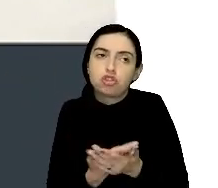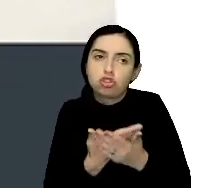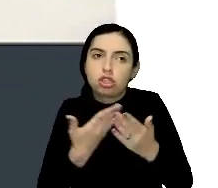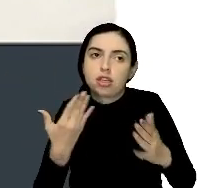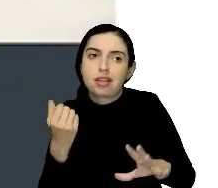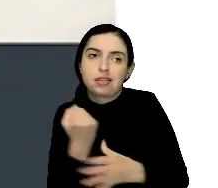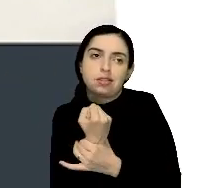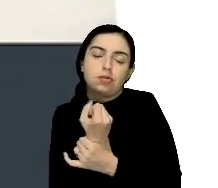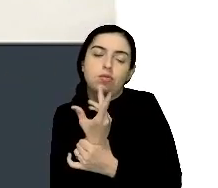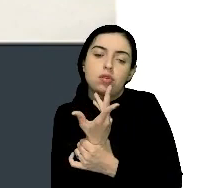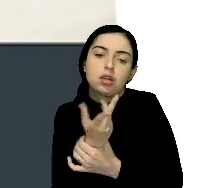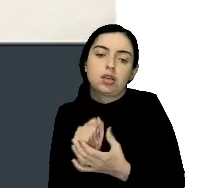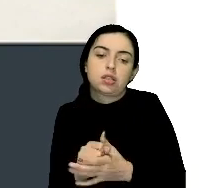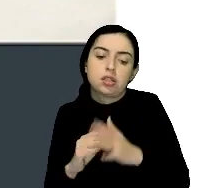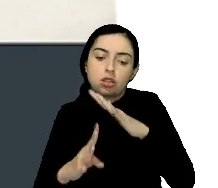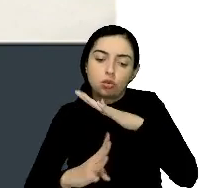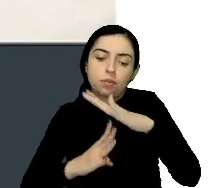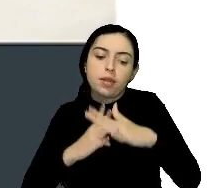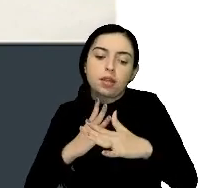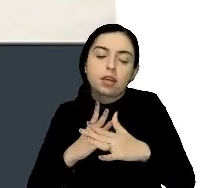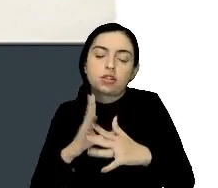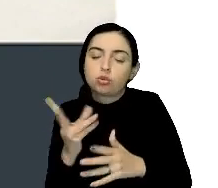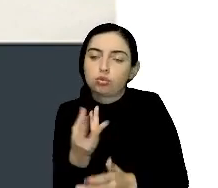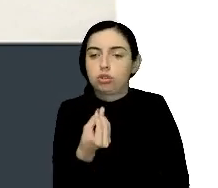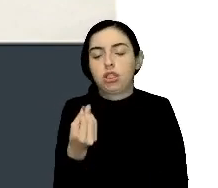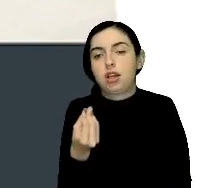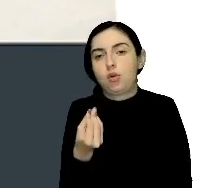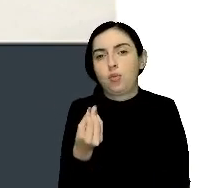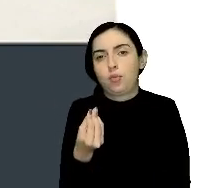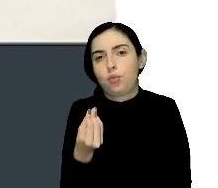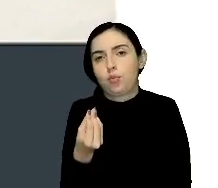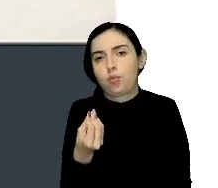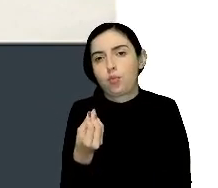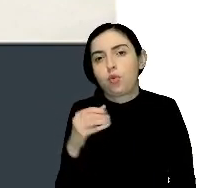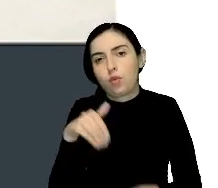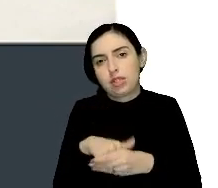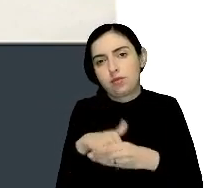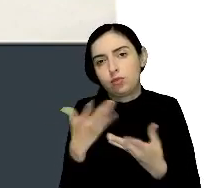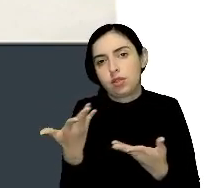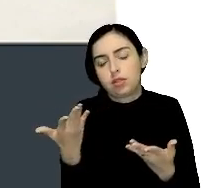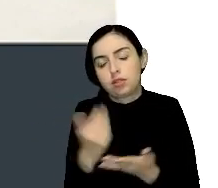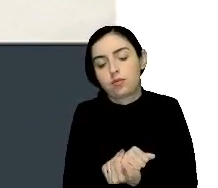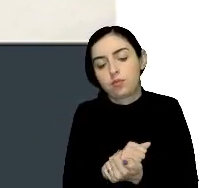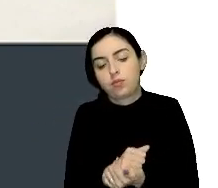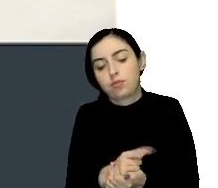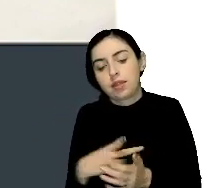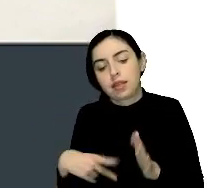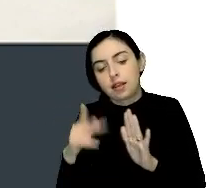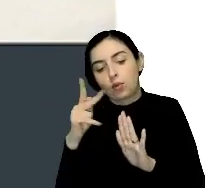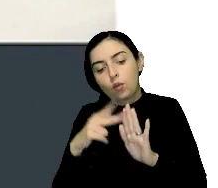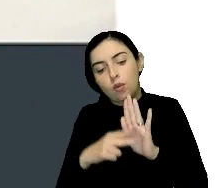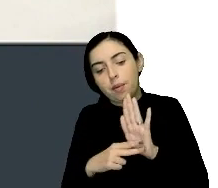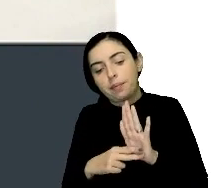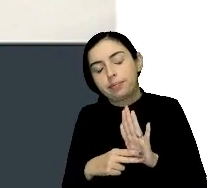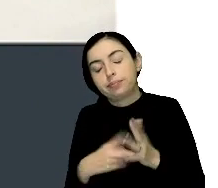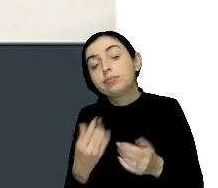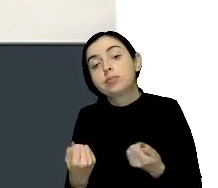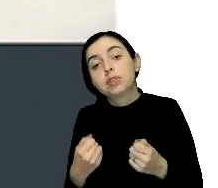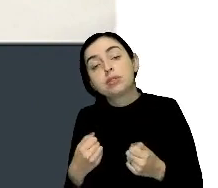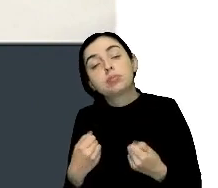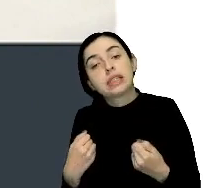segurança do migrante no geral com essa ADPF, com essa portaria. Então talvez a gente tivesse